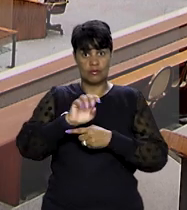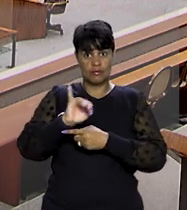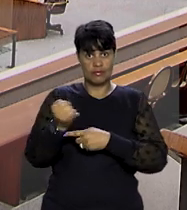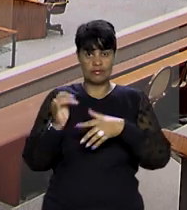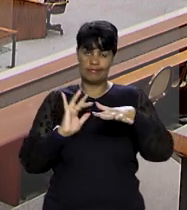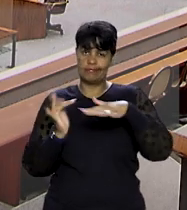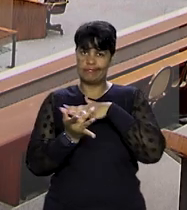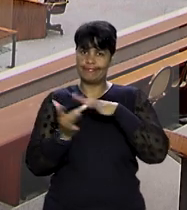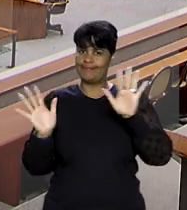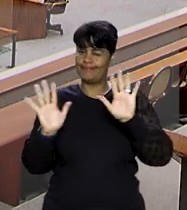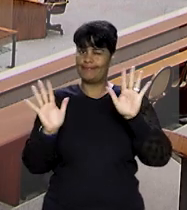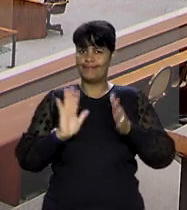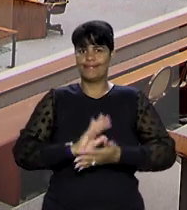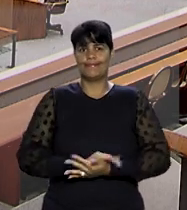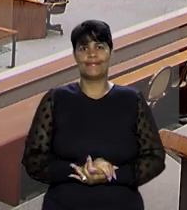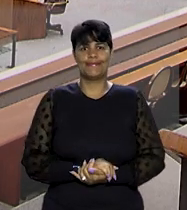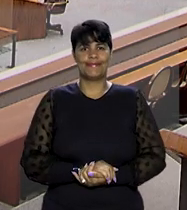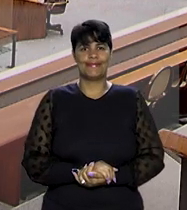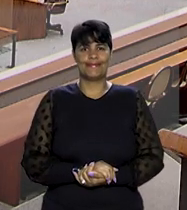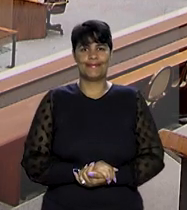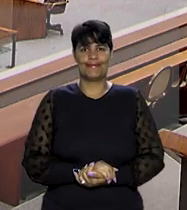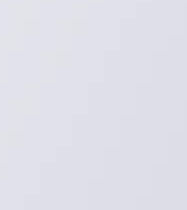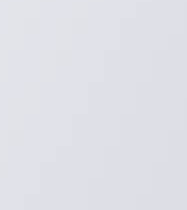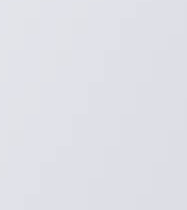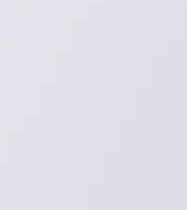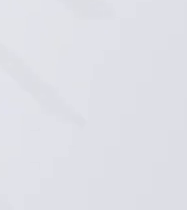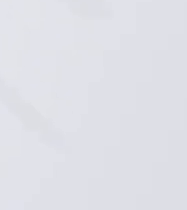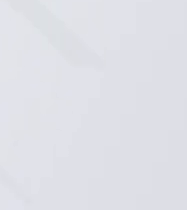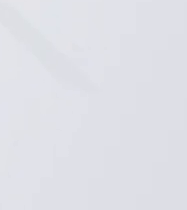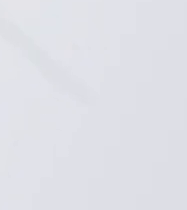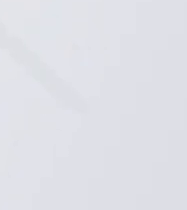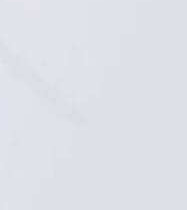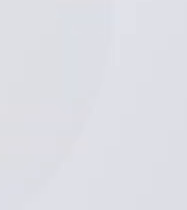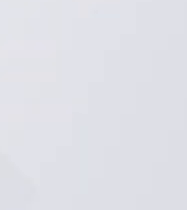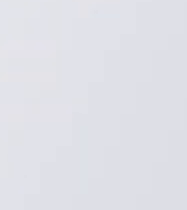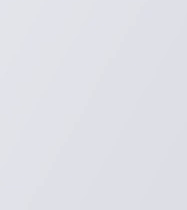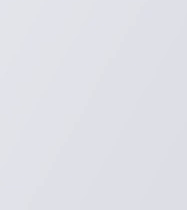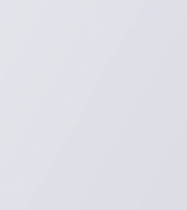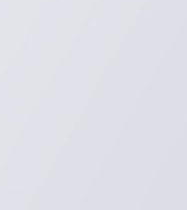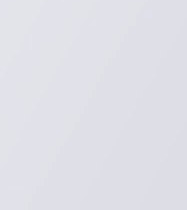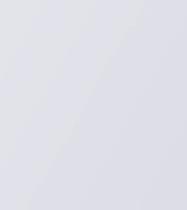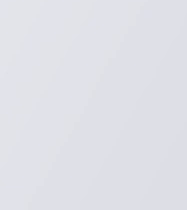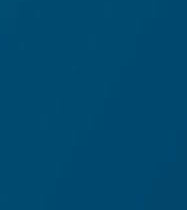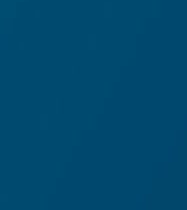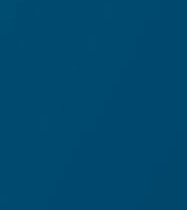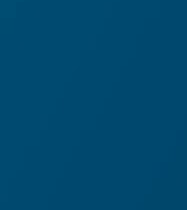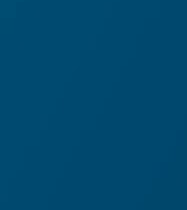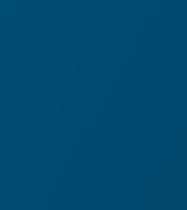STJ e nas nossas redes sociais. Até a próxima!